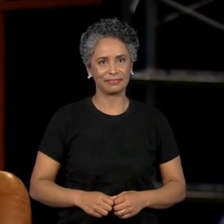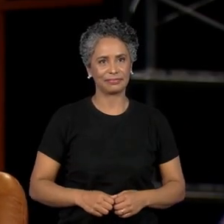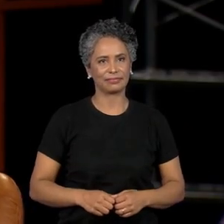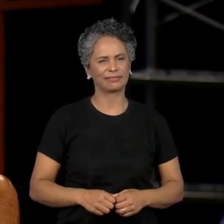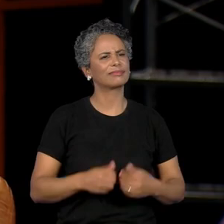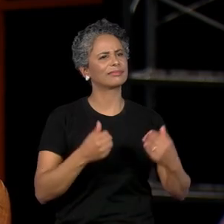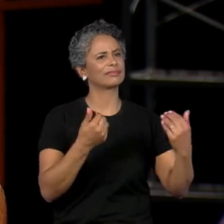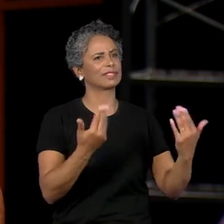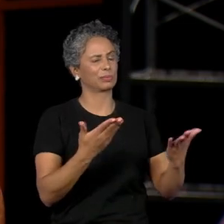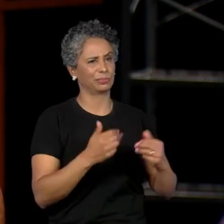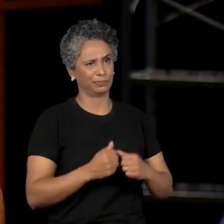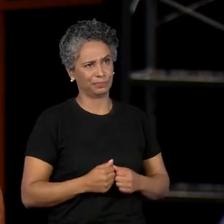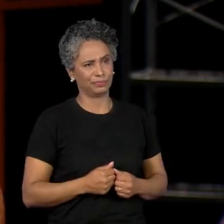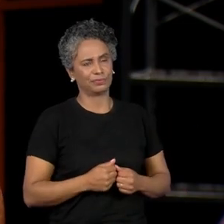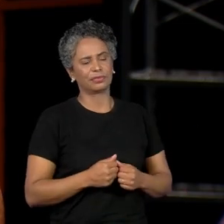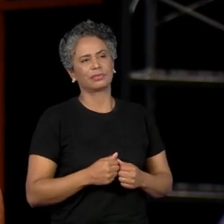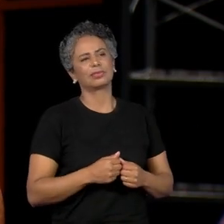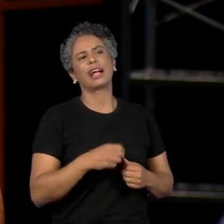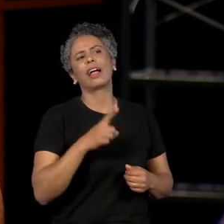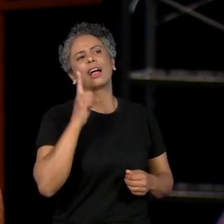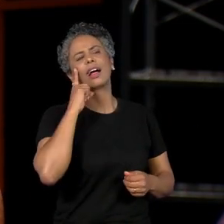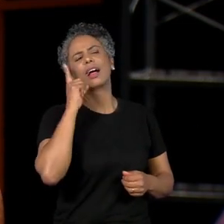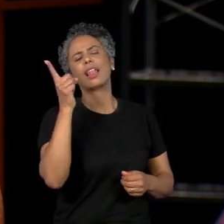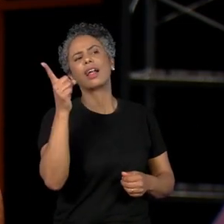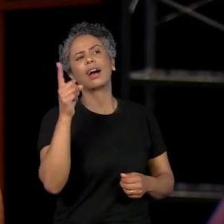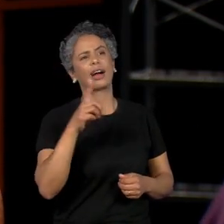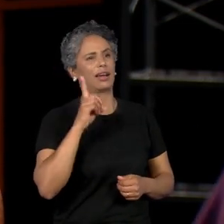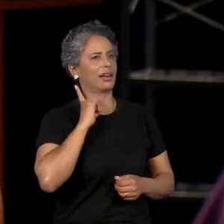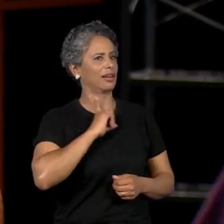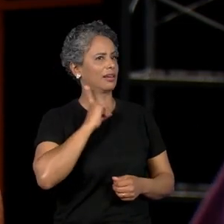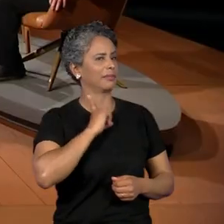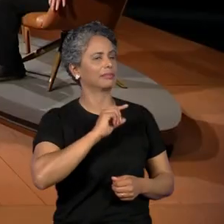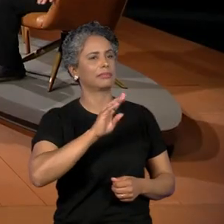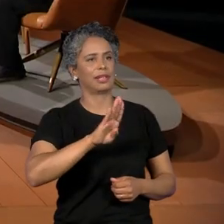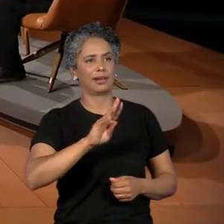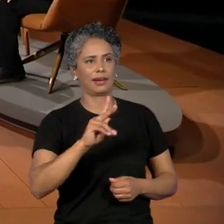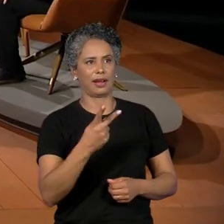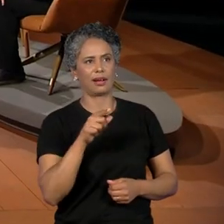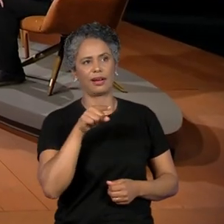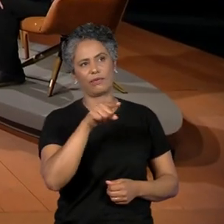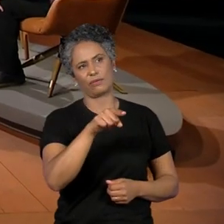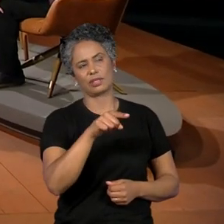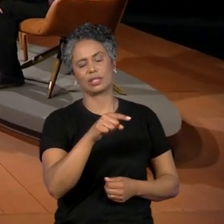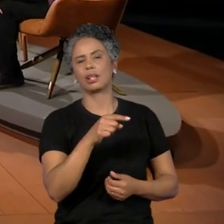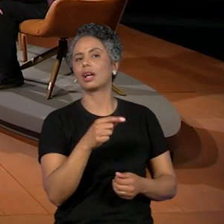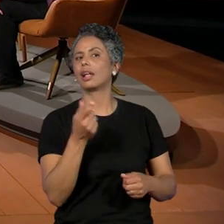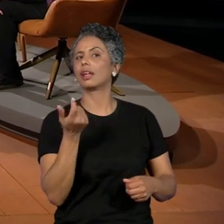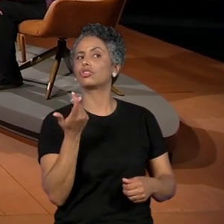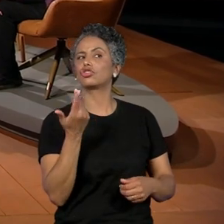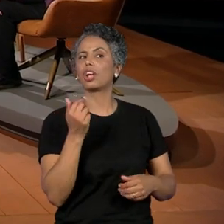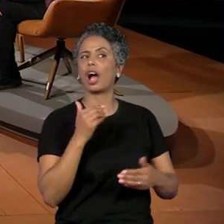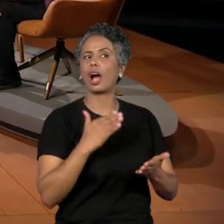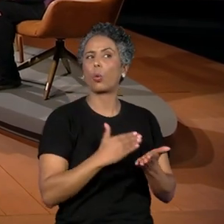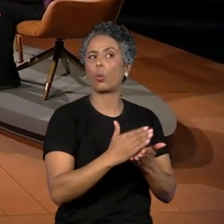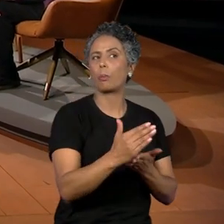Agora, Décio, voltando lá para Belo Horizonte, você acabou entrando para o balé de Minas Gerais.